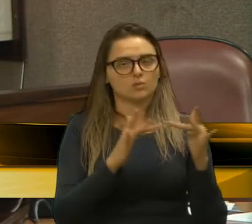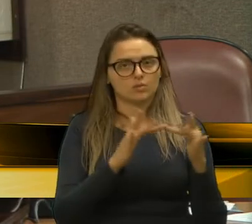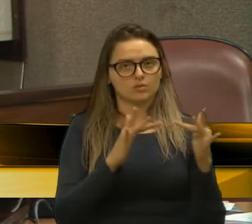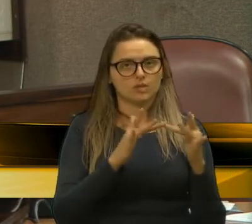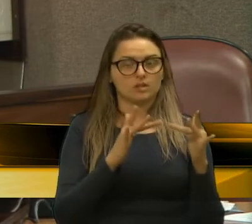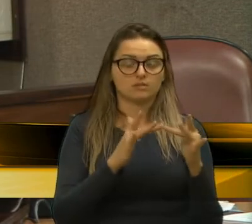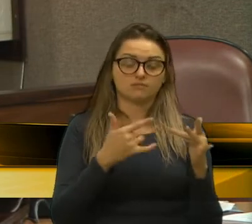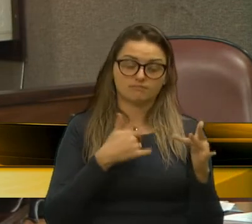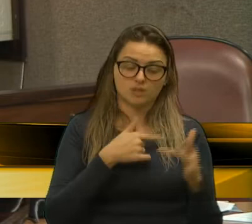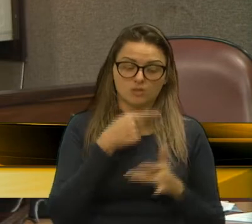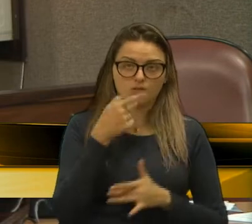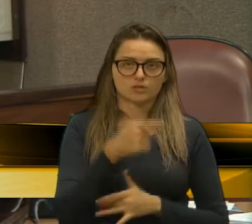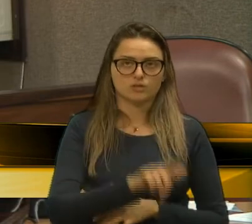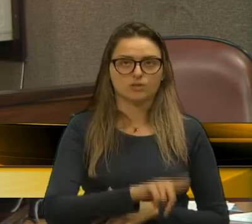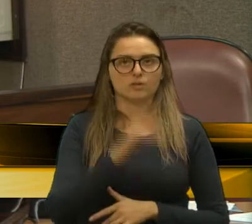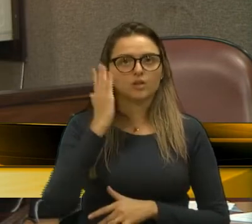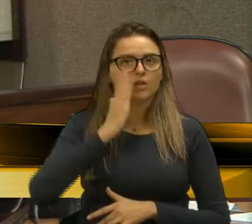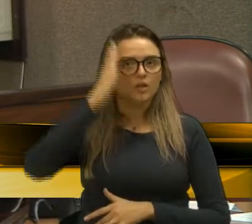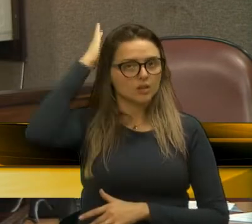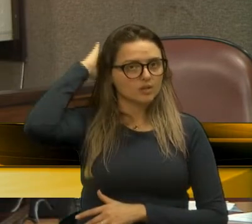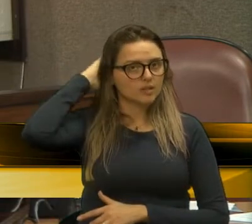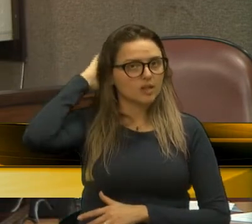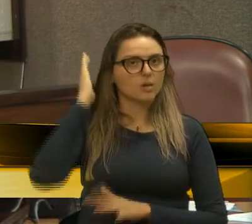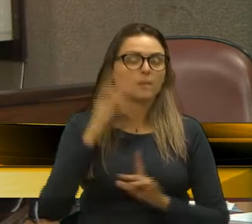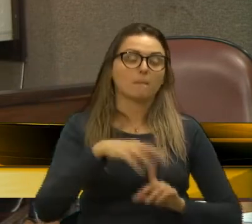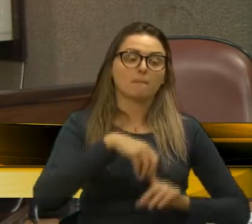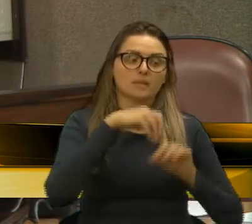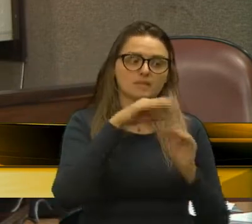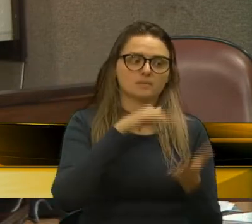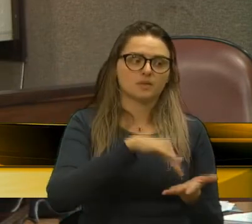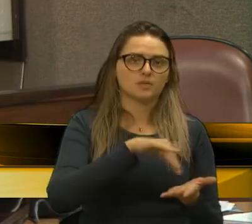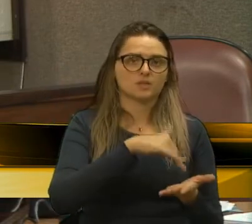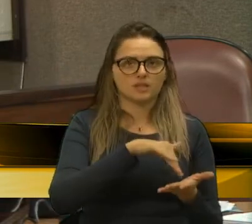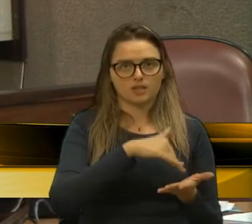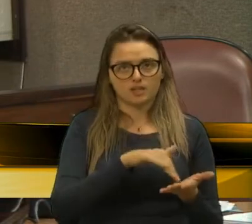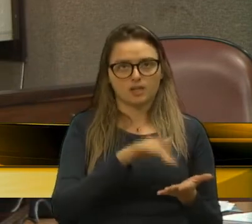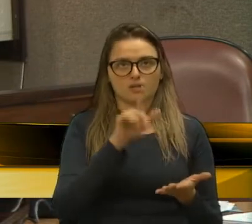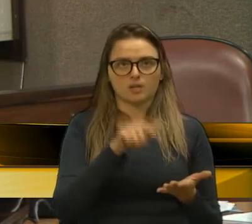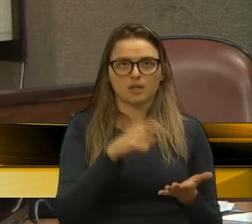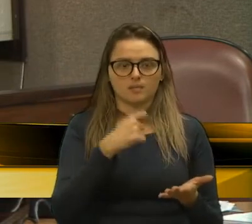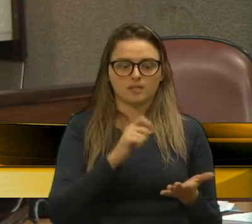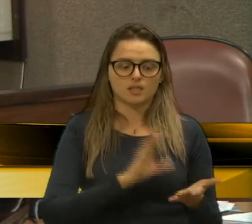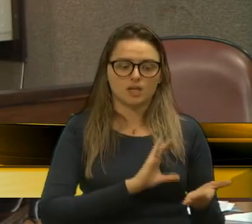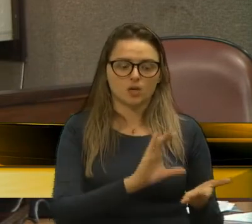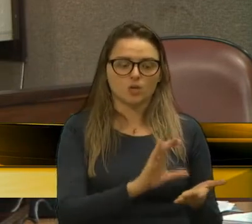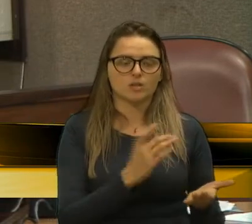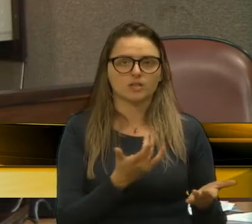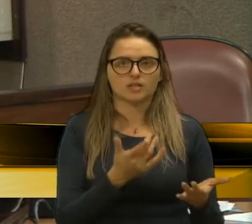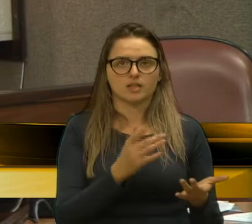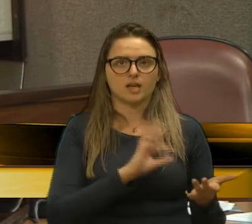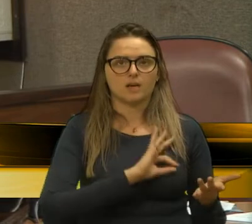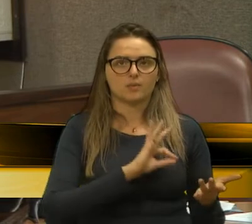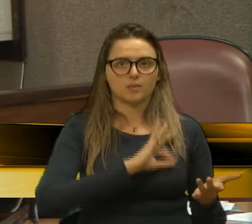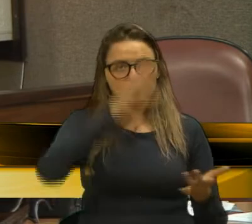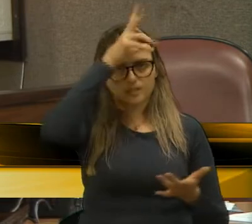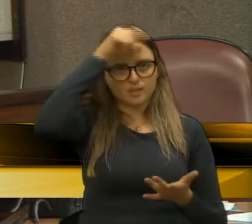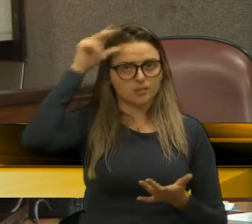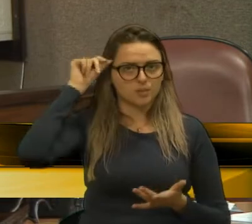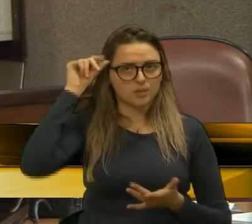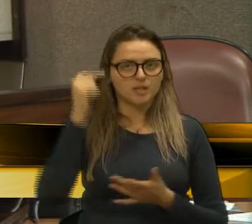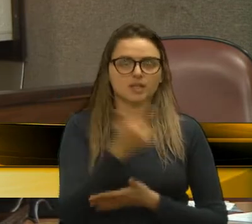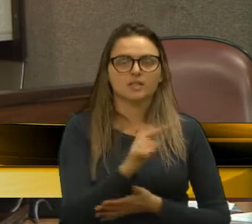afirmo que o prefeito mas principalmente o secretário que é o que tem que coordenar a guarda não tem essa capacidade de dialogar